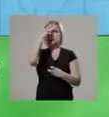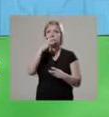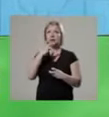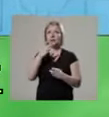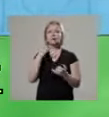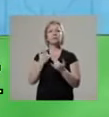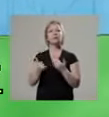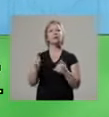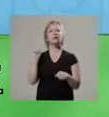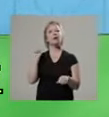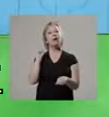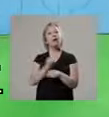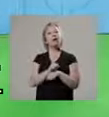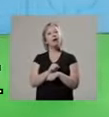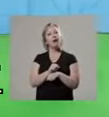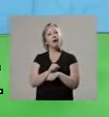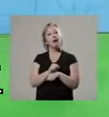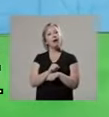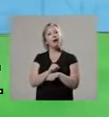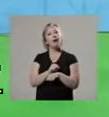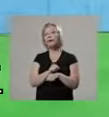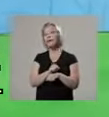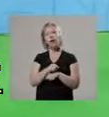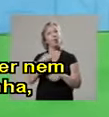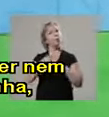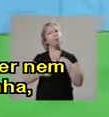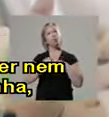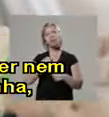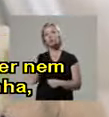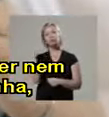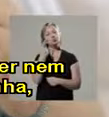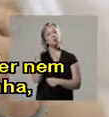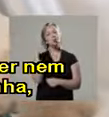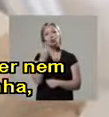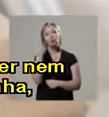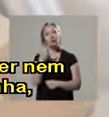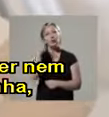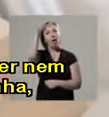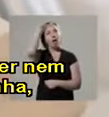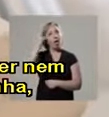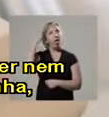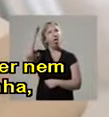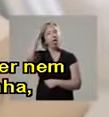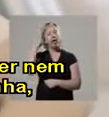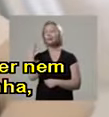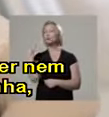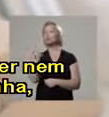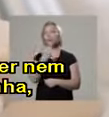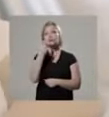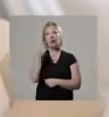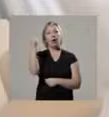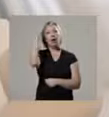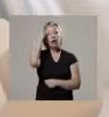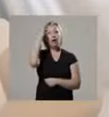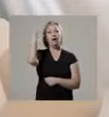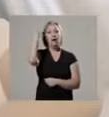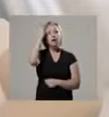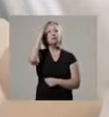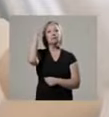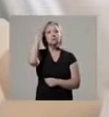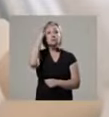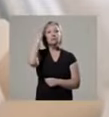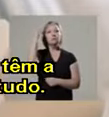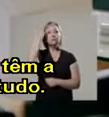imagina cega, ela se imagina não fazendo mais nada. Ela acha que ela não vai poder nem tomar um banho sozinha, nem pentear